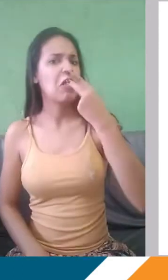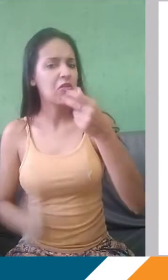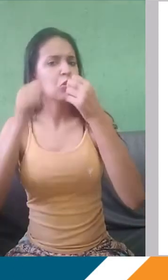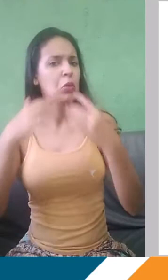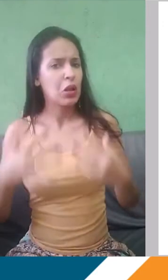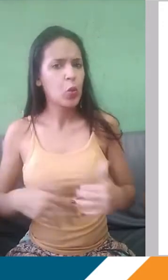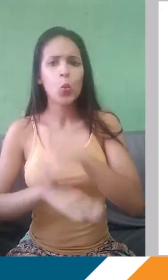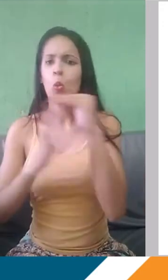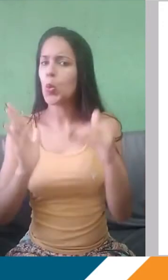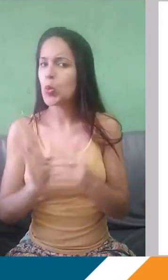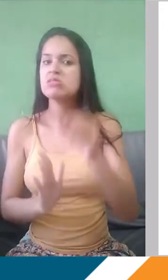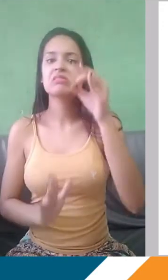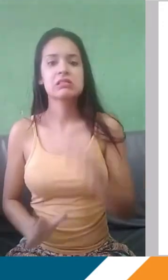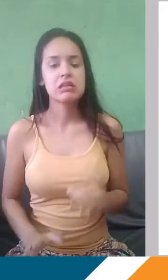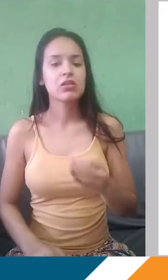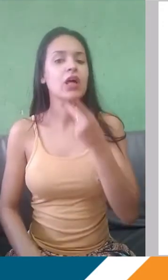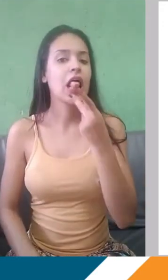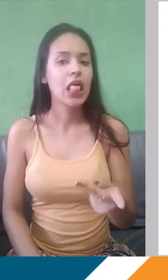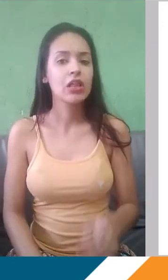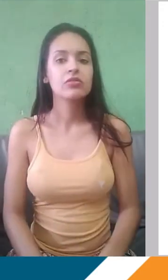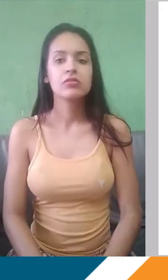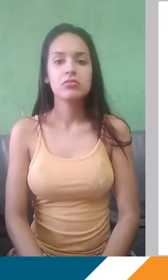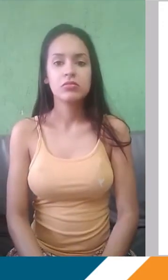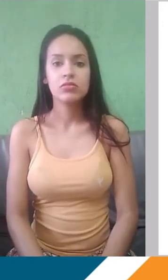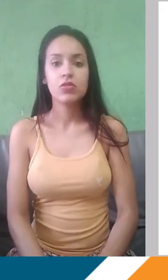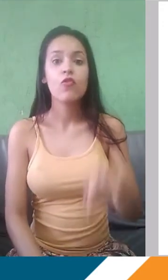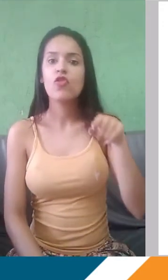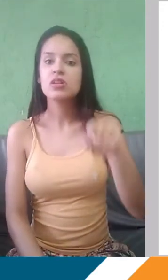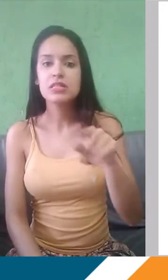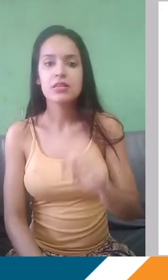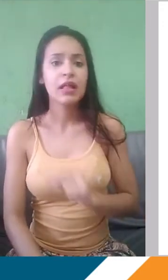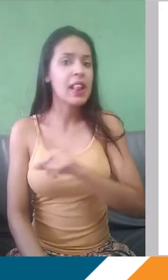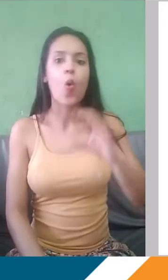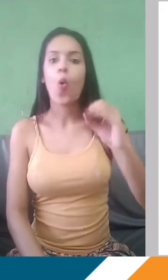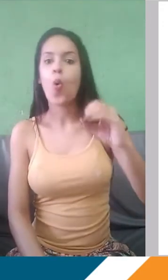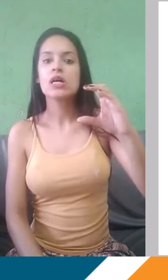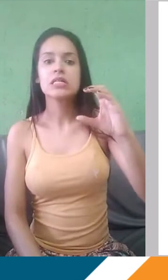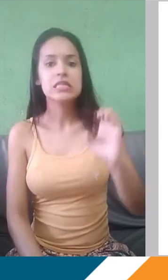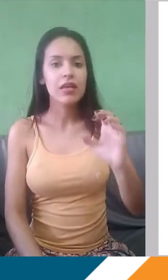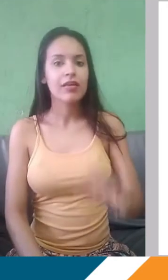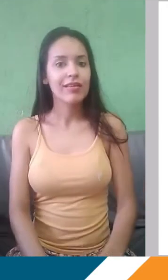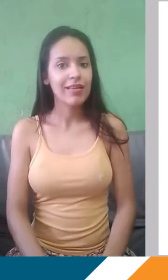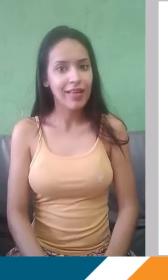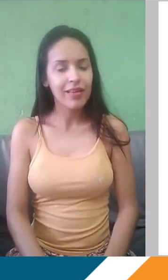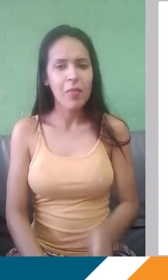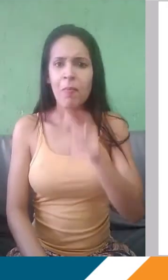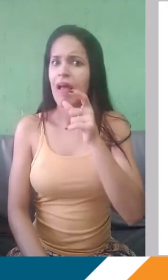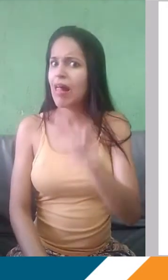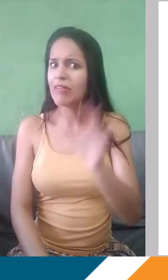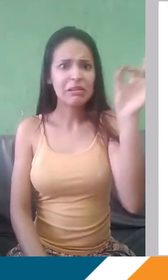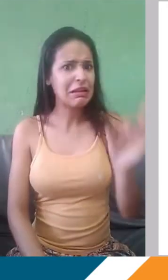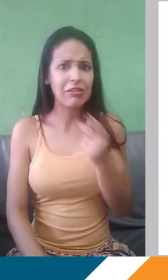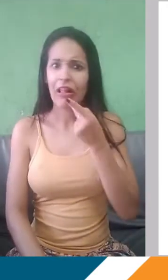explicado e tudo muito correto. Dizia, você em vez de você. Palavra que eu nunca tinha